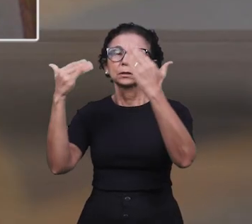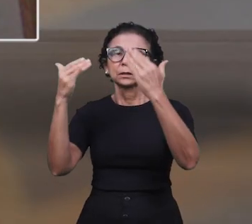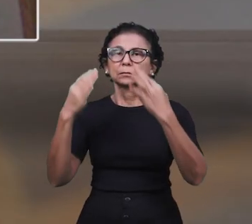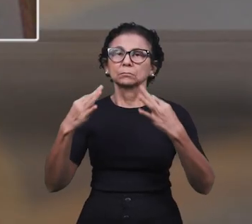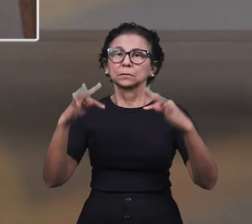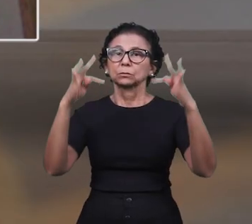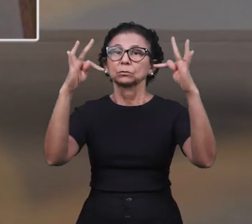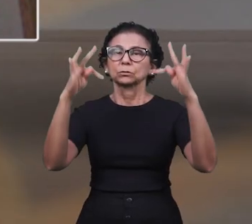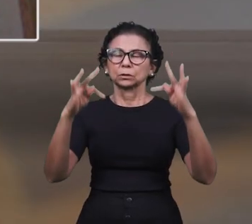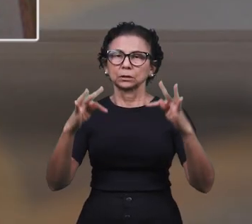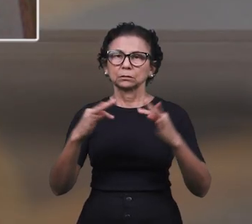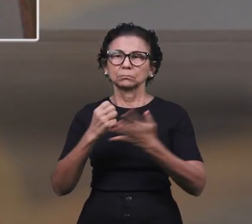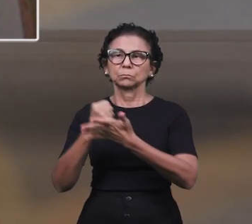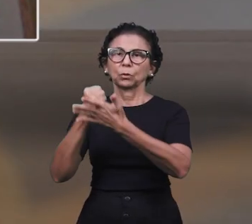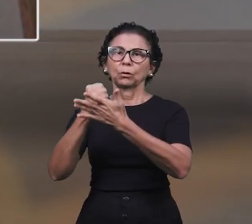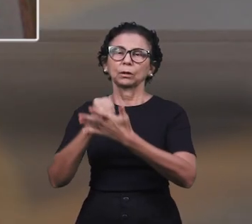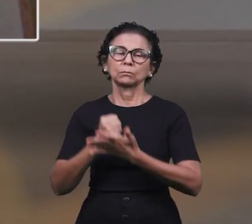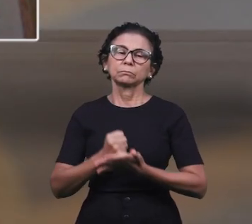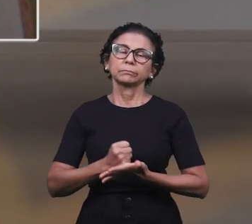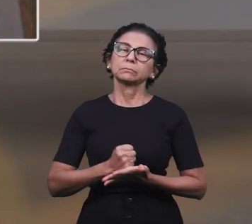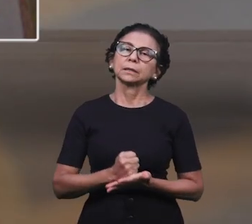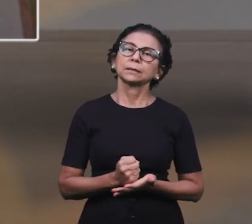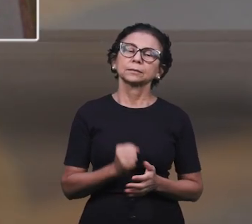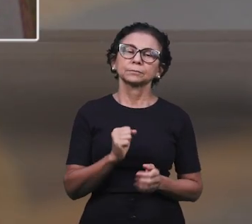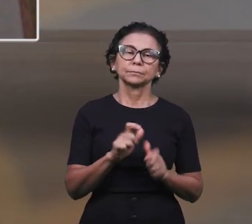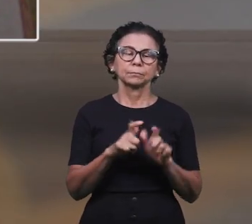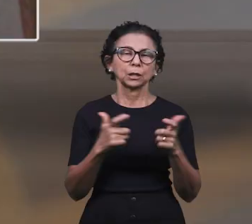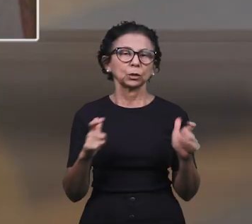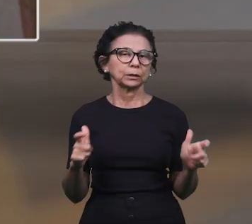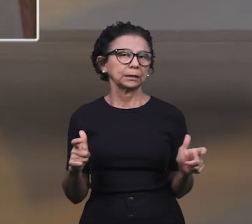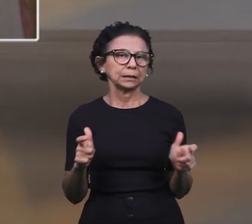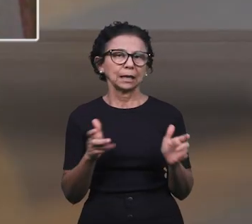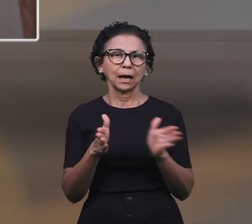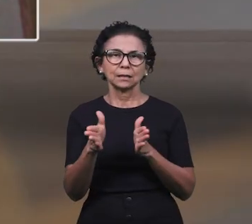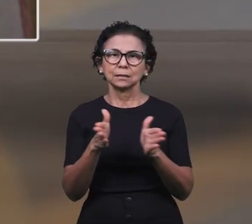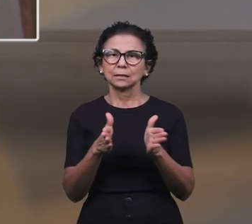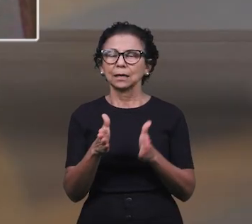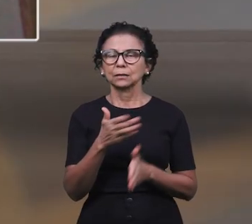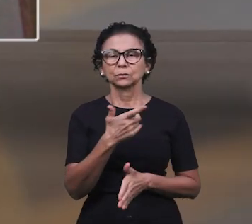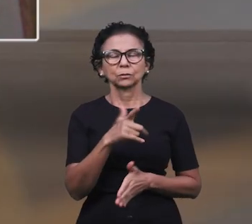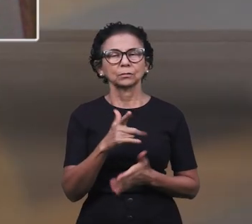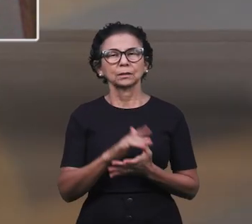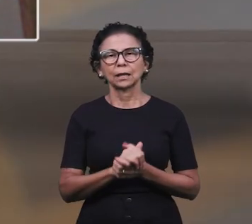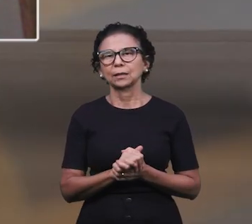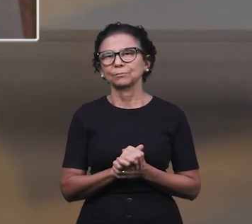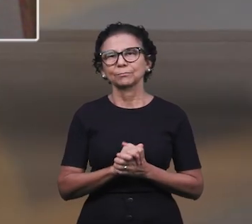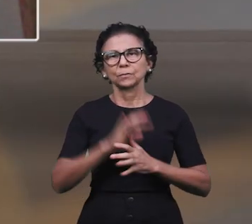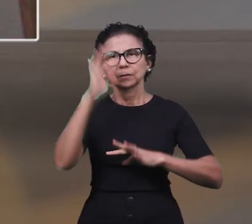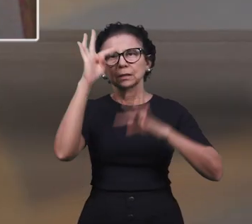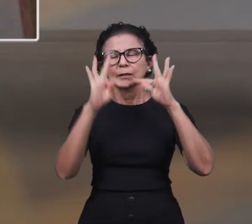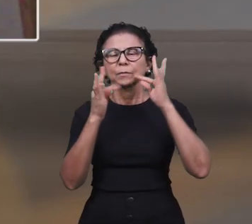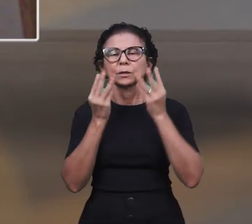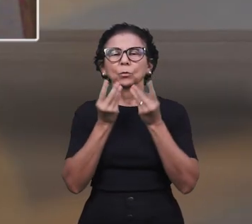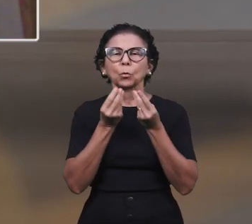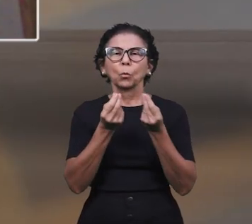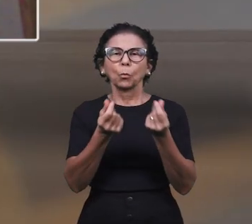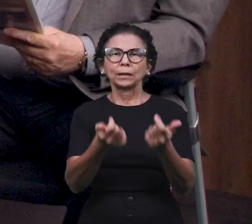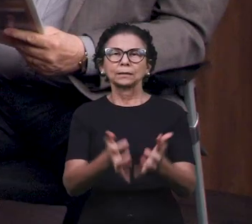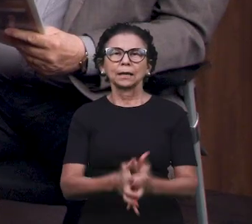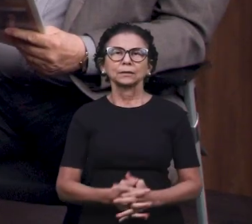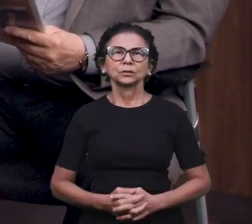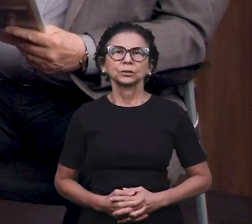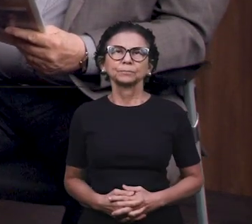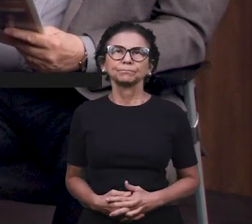ponta, muitas pessoas ainda não têm acesso a como fazer um tratamento de qualidade. Ah,